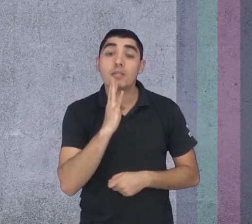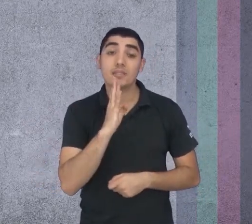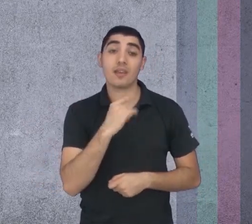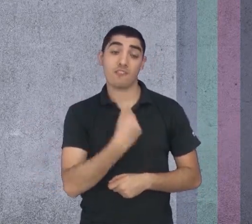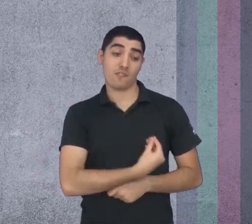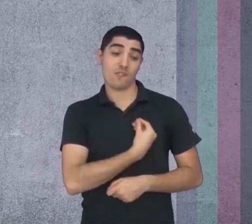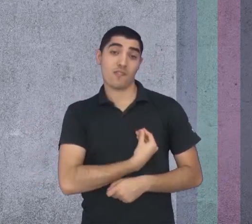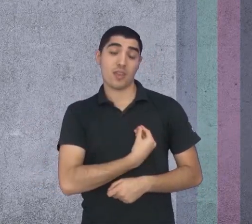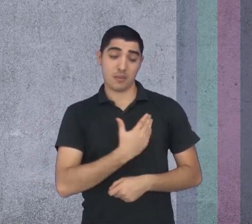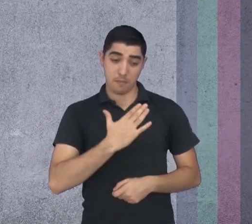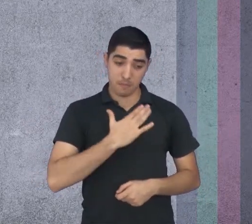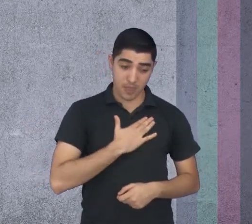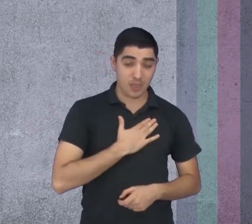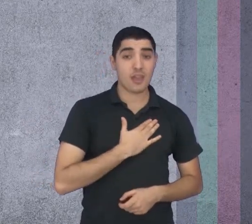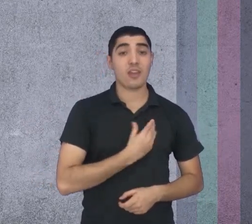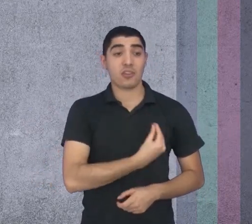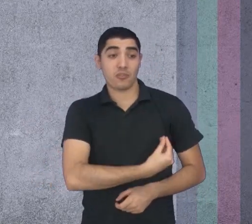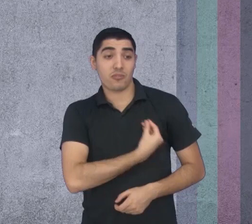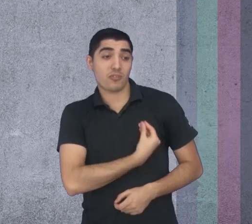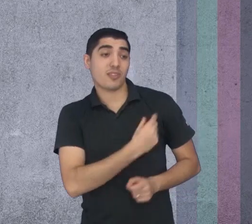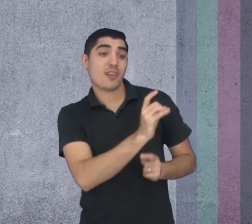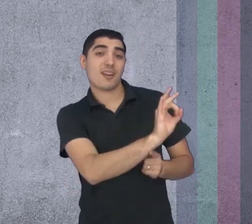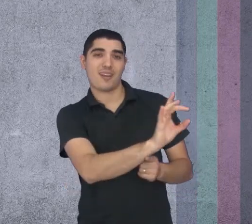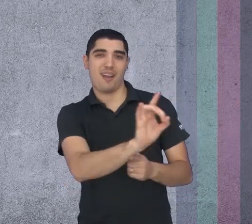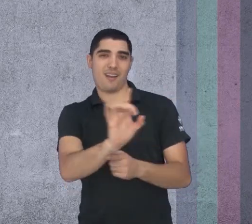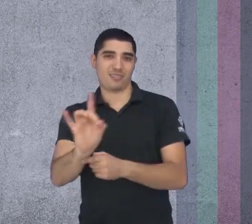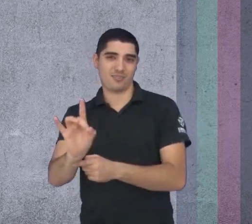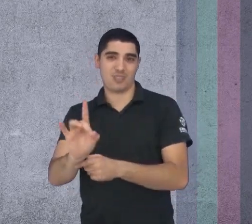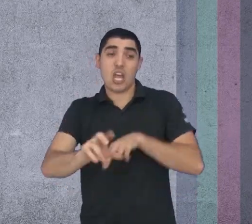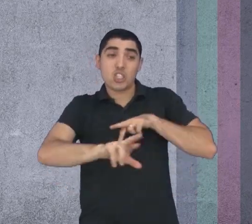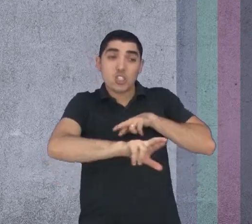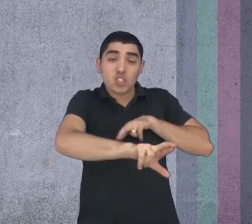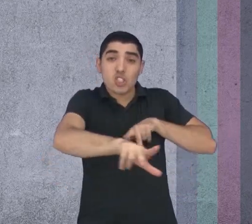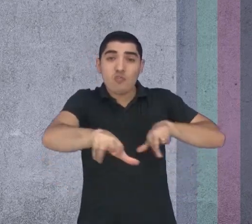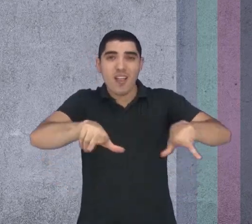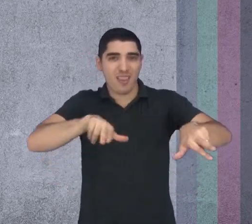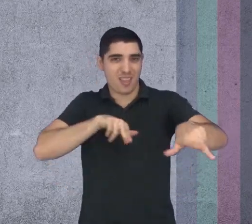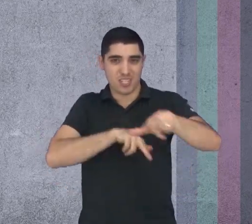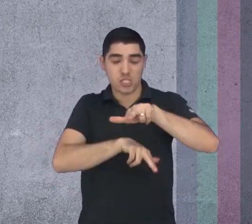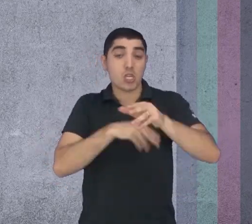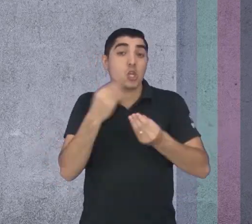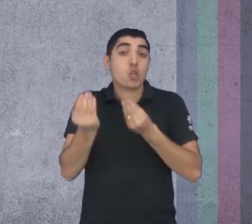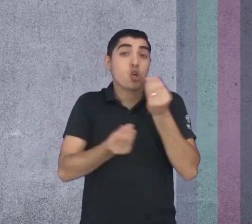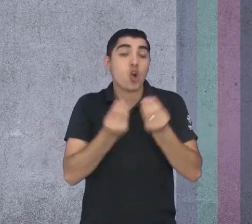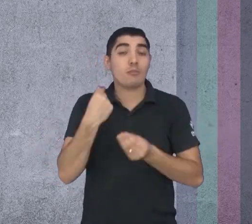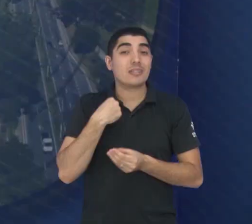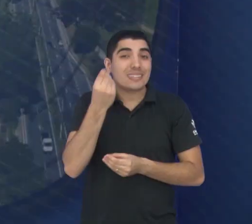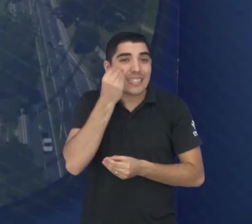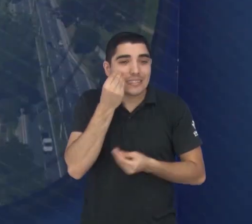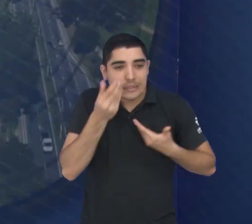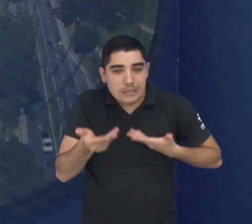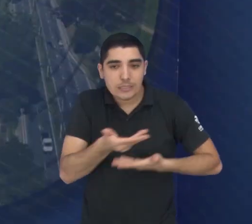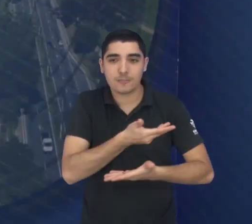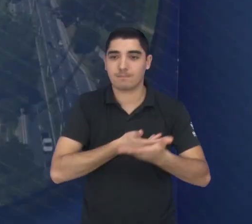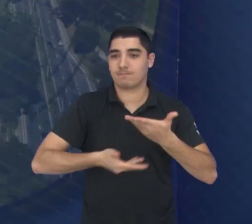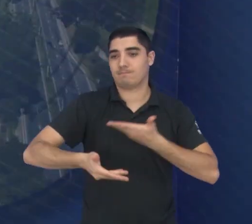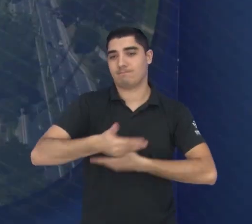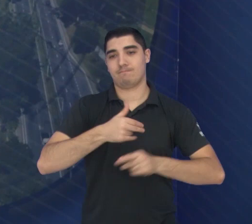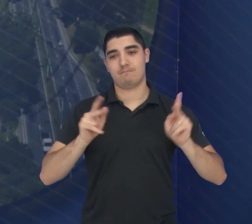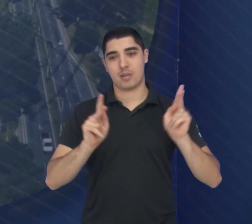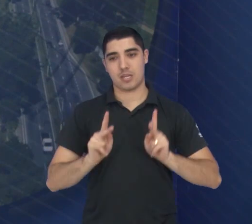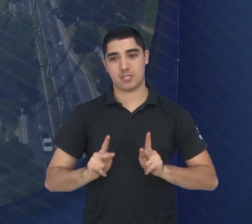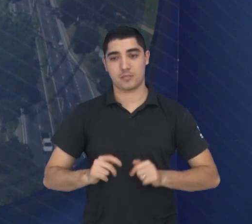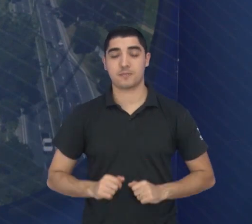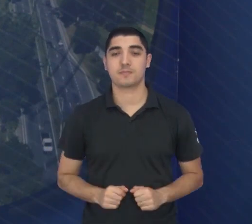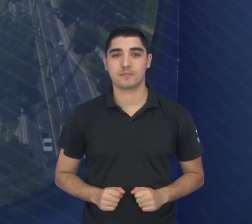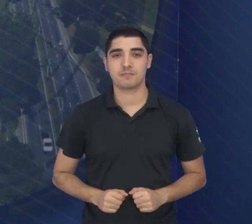do outro, né? E de como que a gente vai conseguir regulamentar a convivência. Tá,